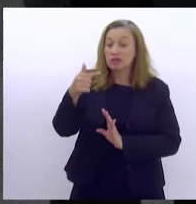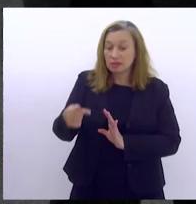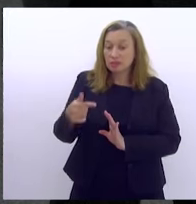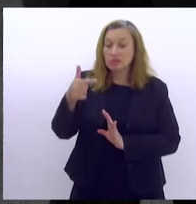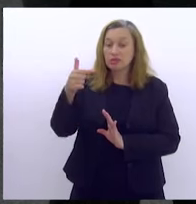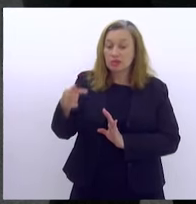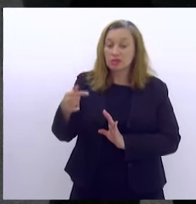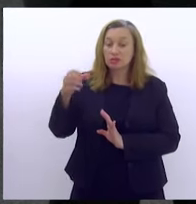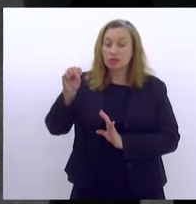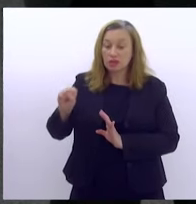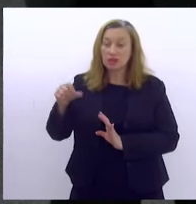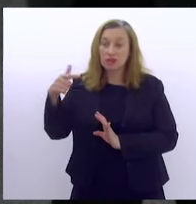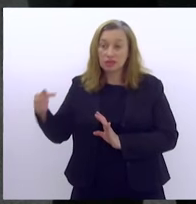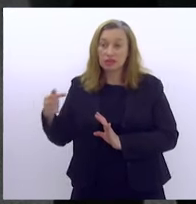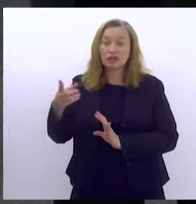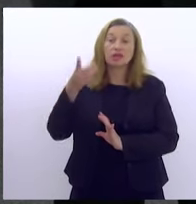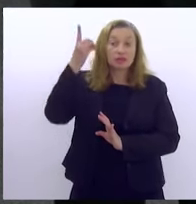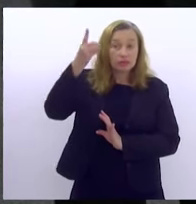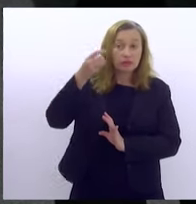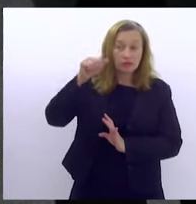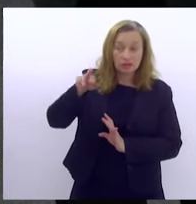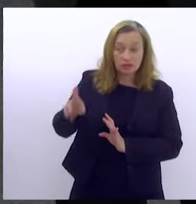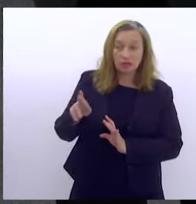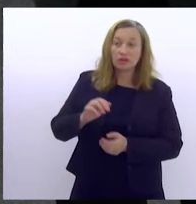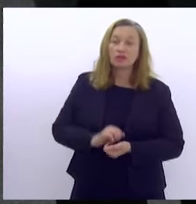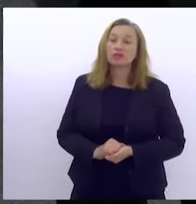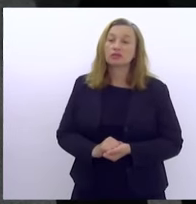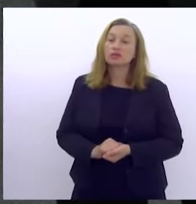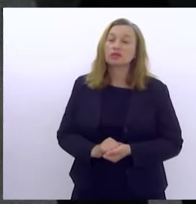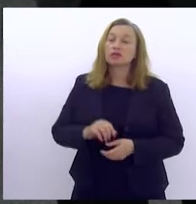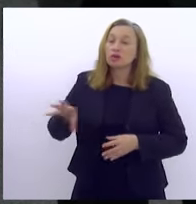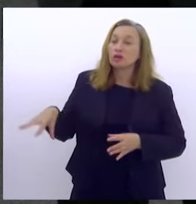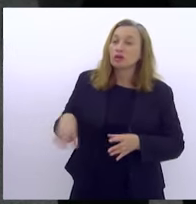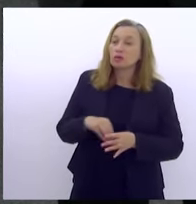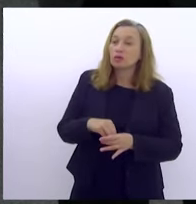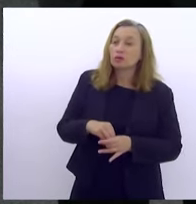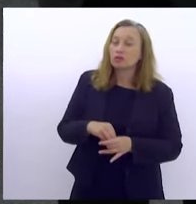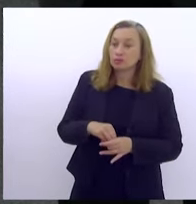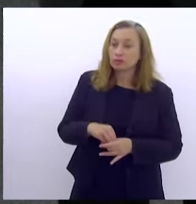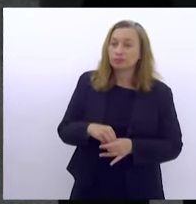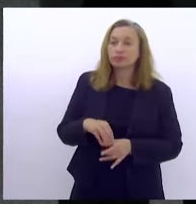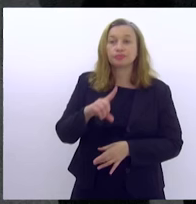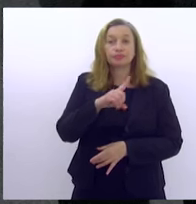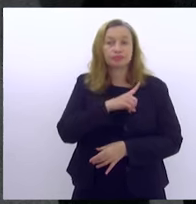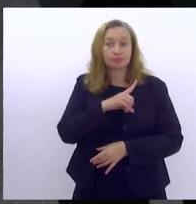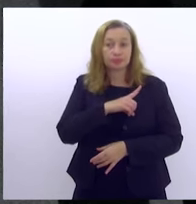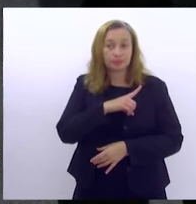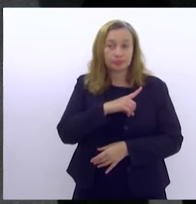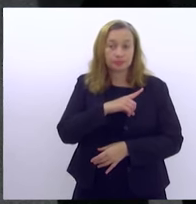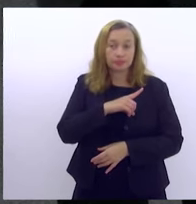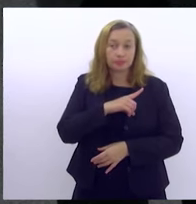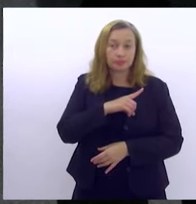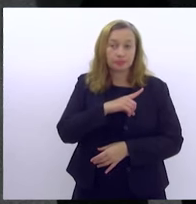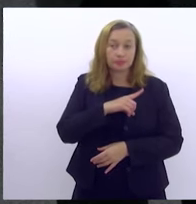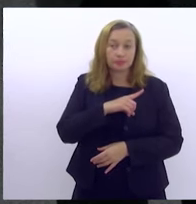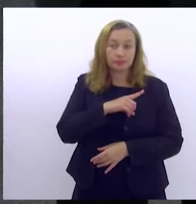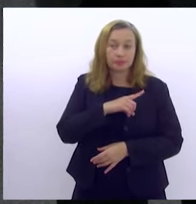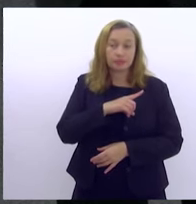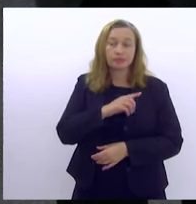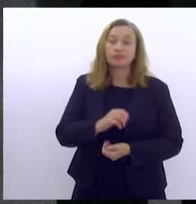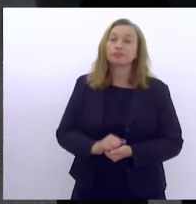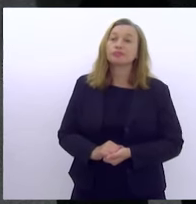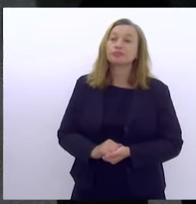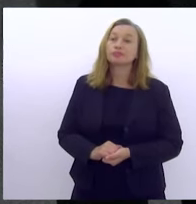8.787 de 2020, do deputado Rosenberg Reis, que coloca uma delegacia, né, que autoriza a criação de uma